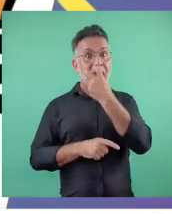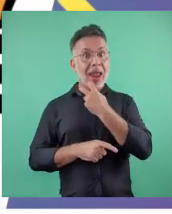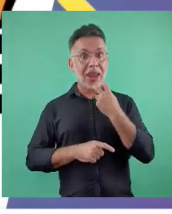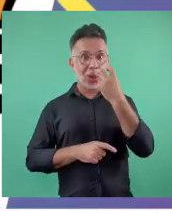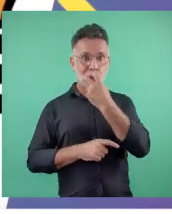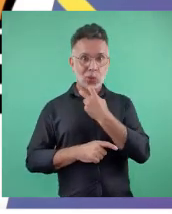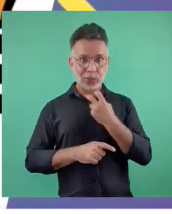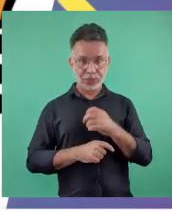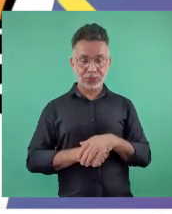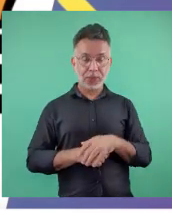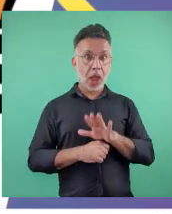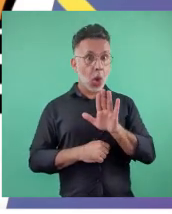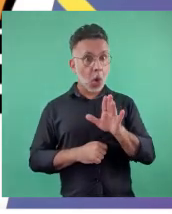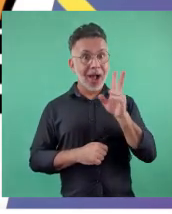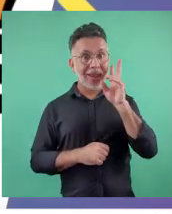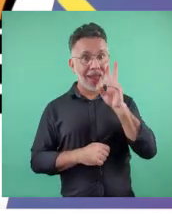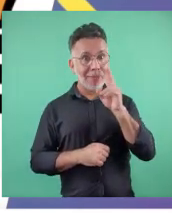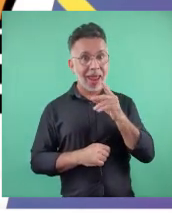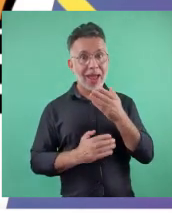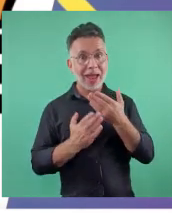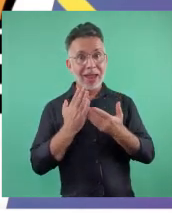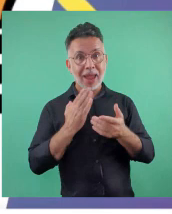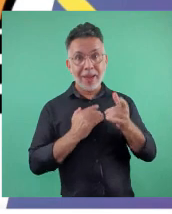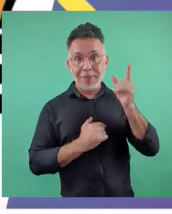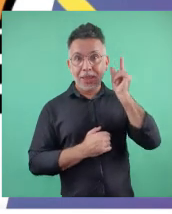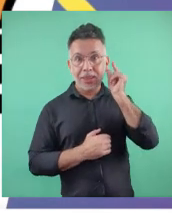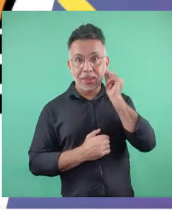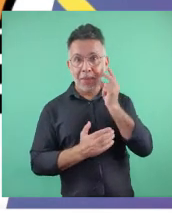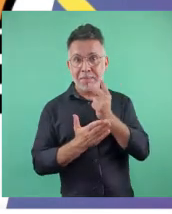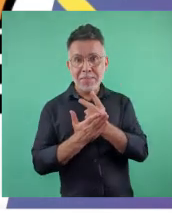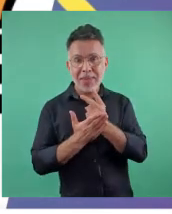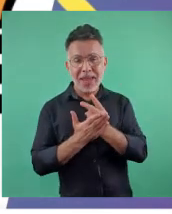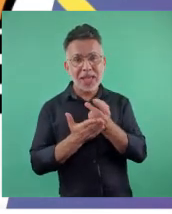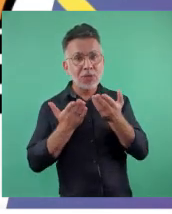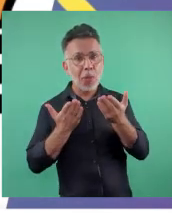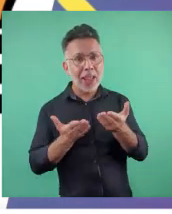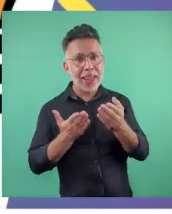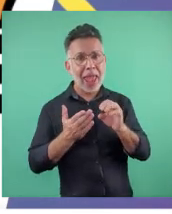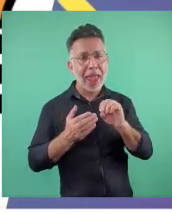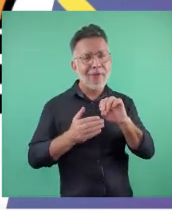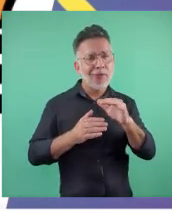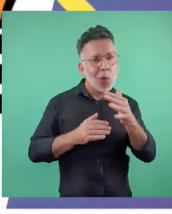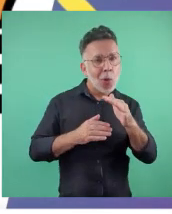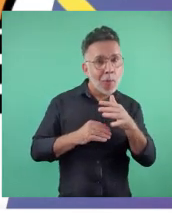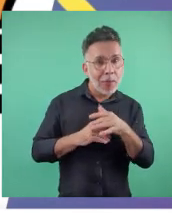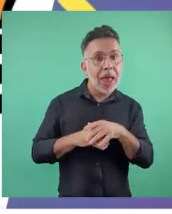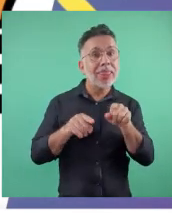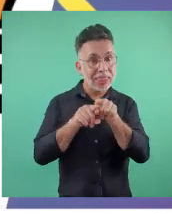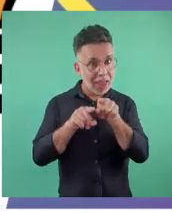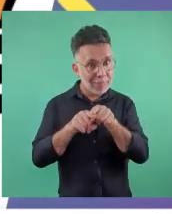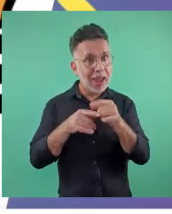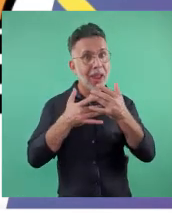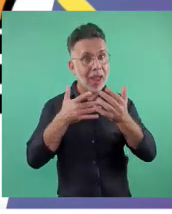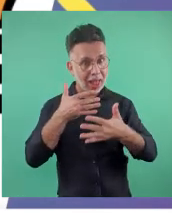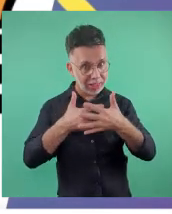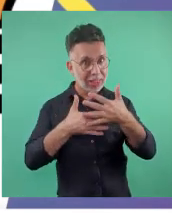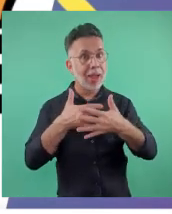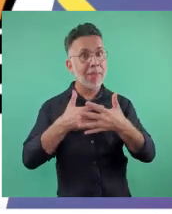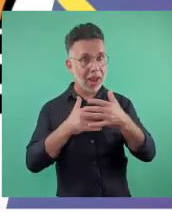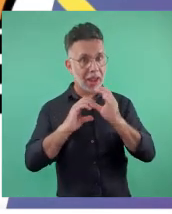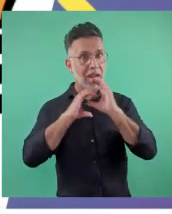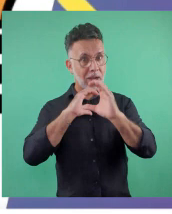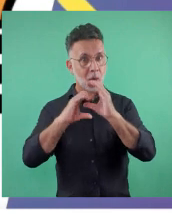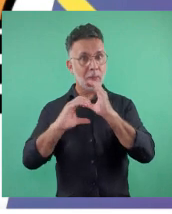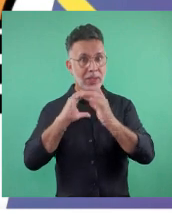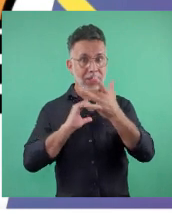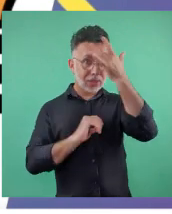falar o quão importante é as pistas visuais, principalmente a leitura orofacial. Lembrar que a perda auditiva,